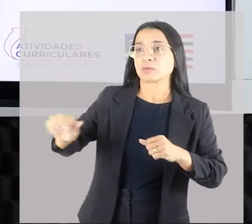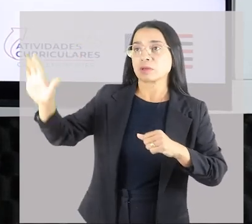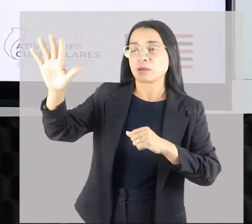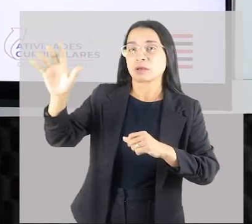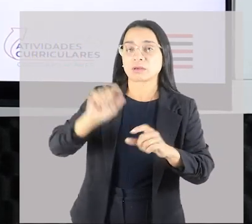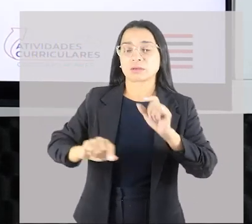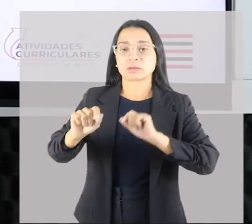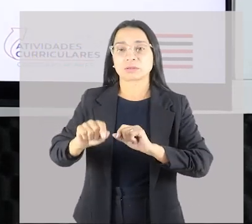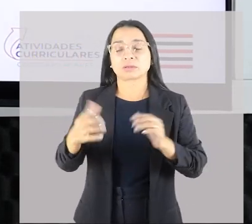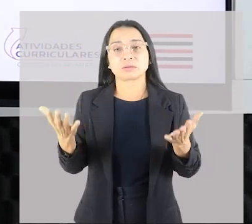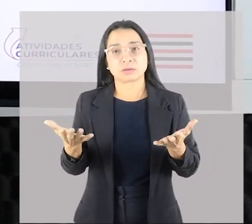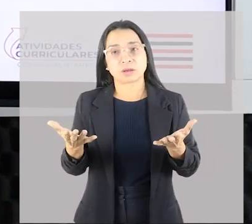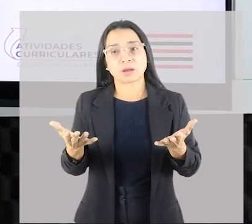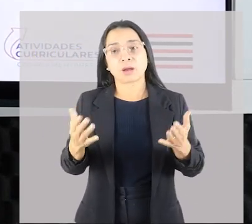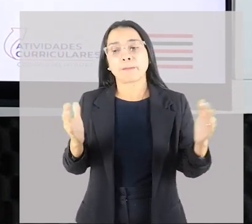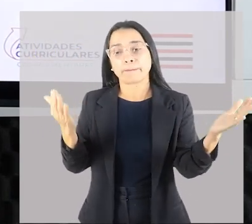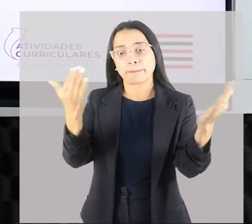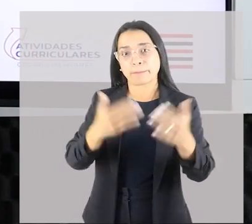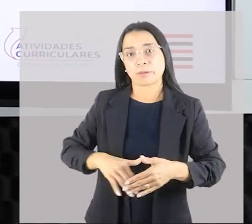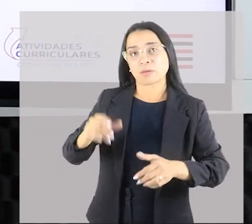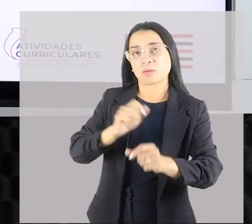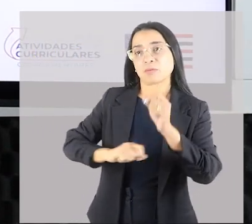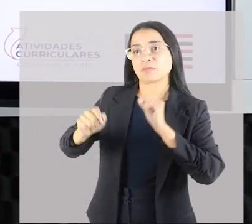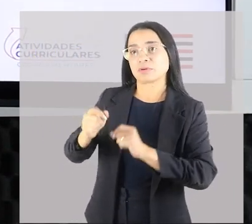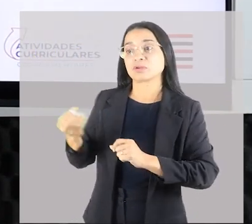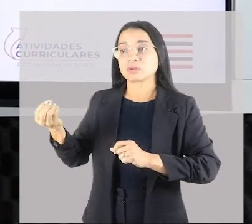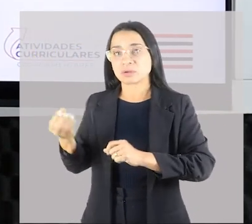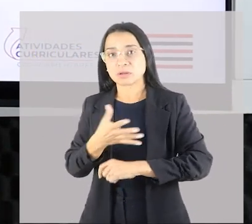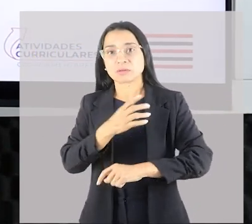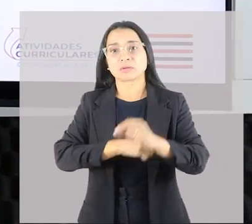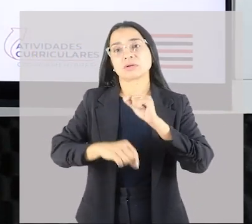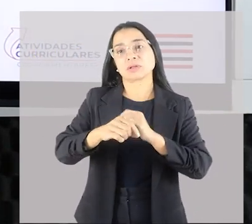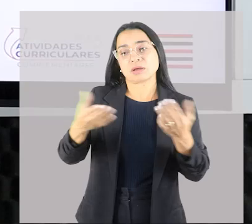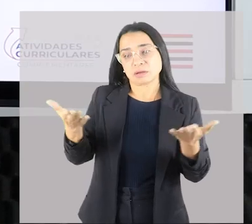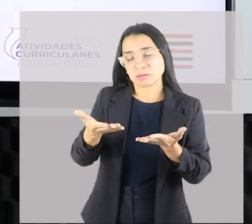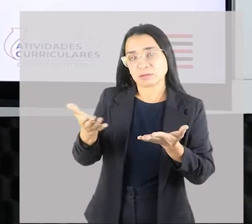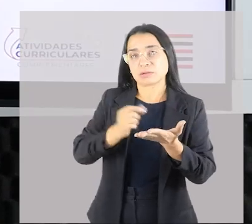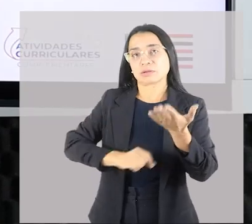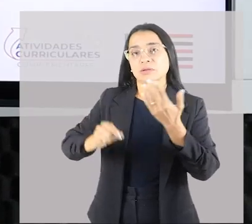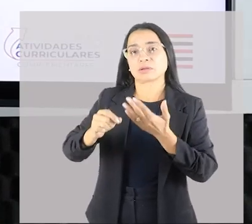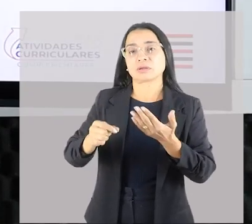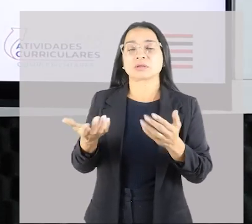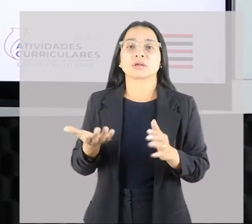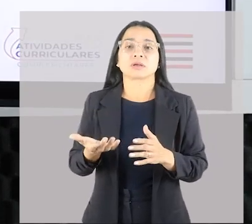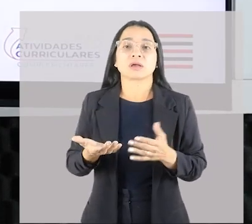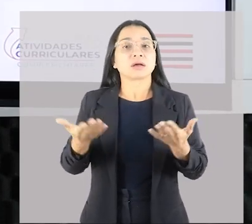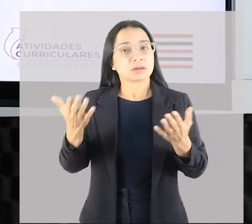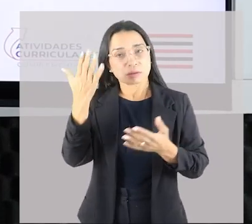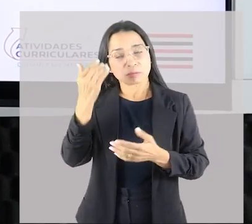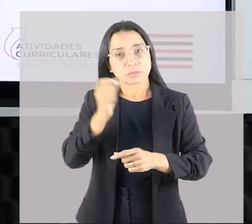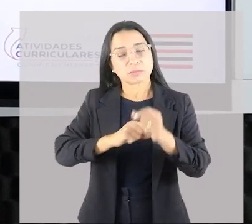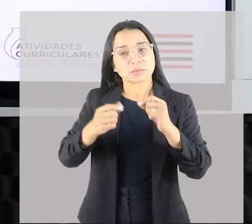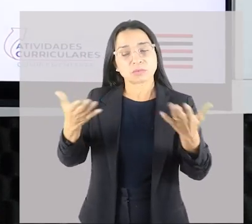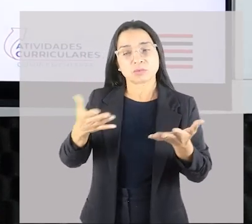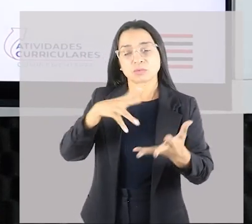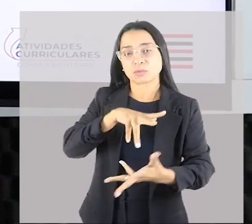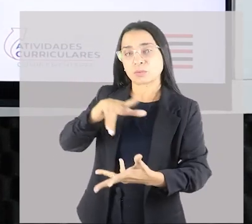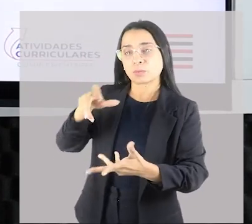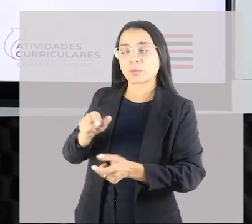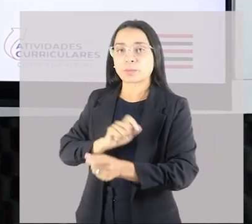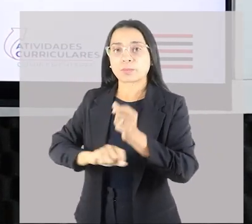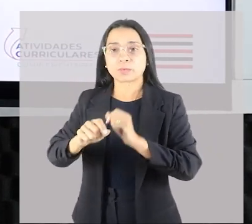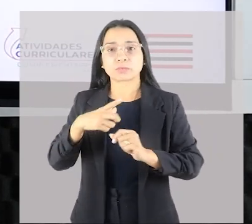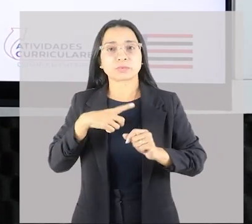atual aí, prova de atualidades fervendo. Tá certo? Nós sabemos que hoje no mundo, e não é algo recente, nós temos